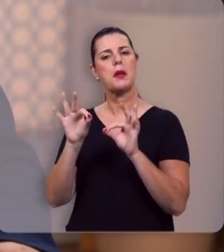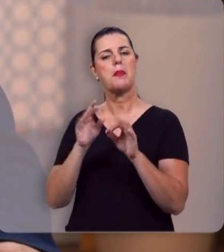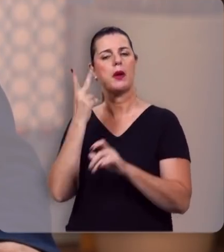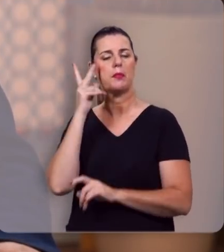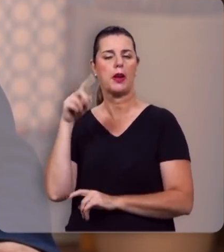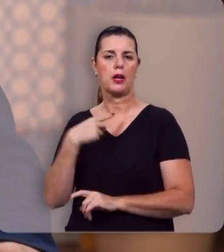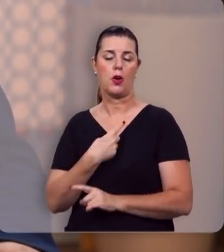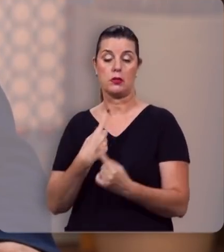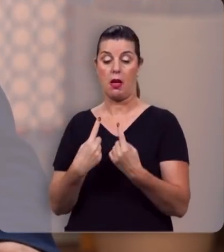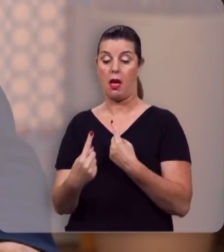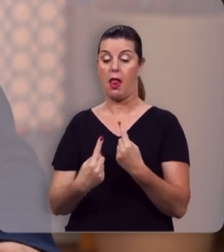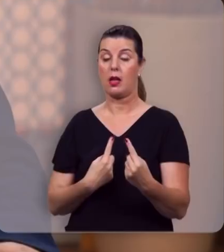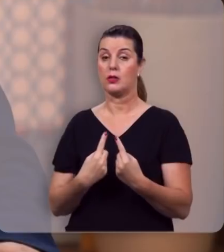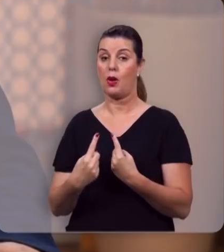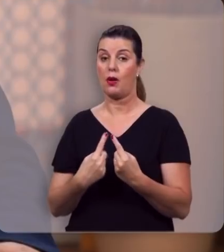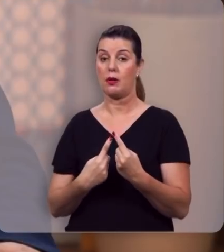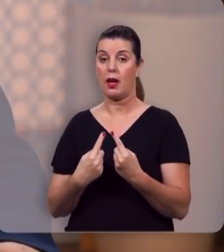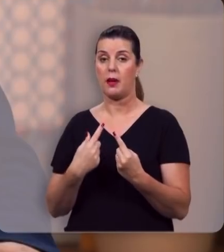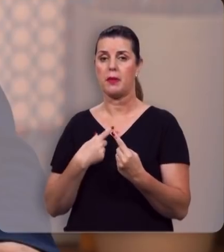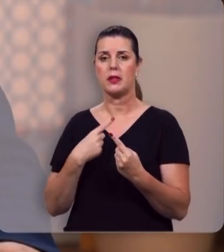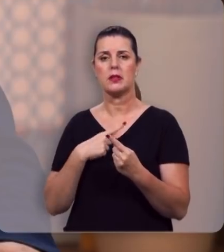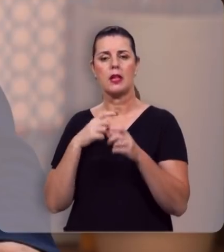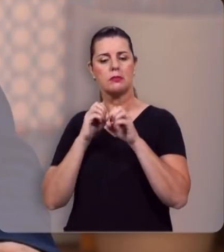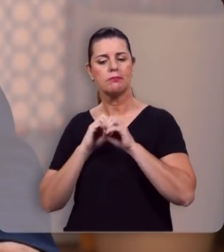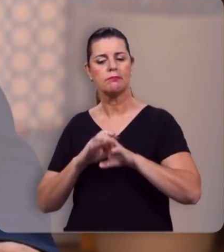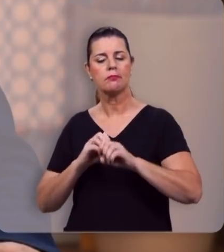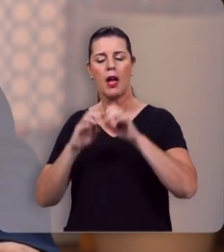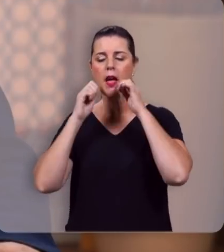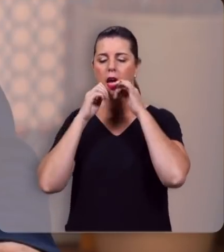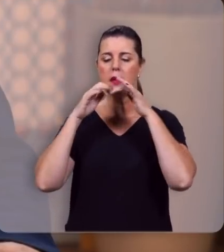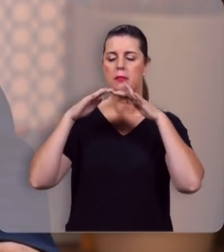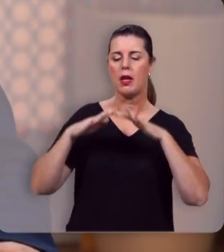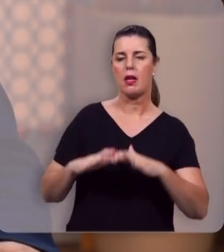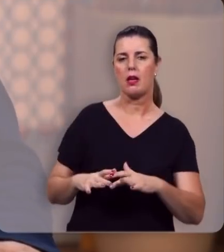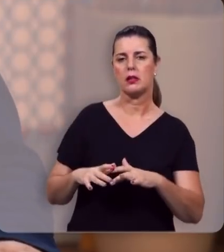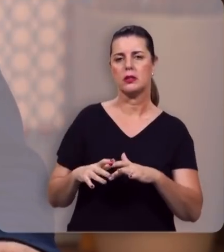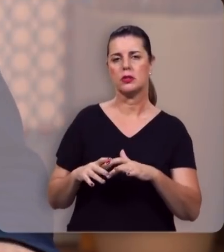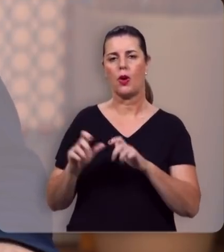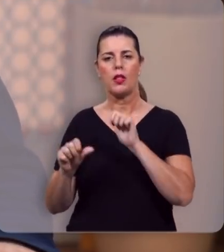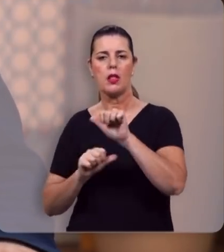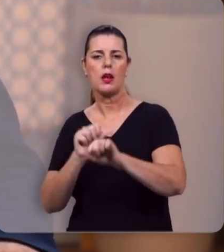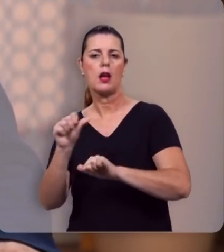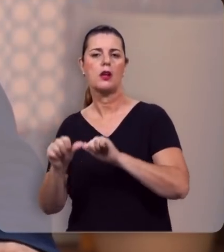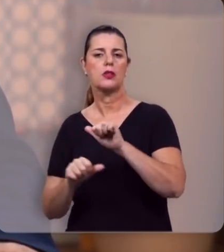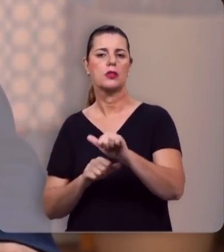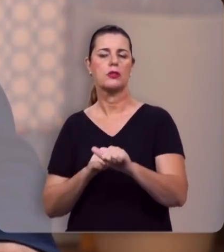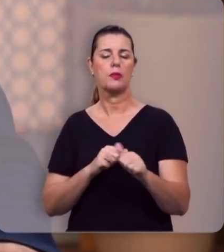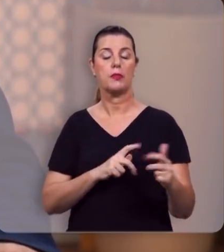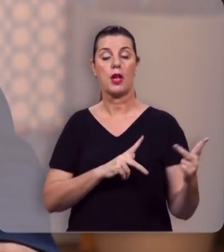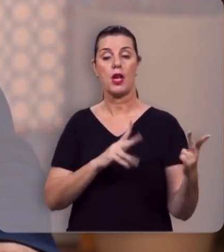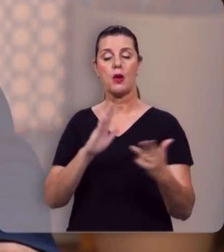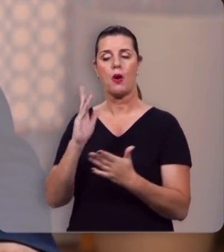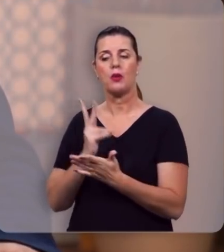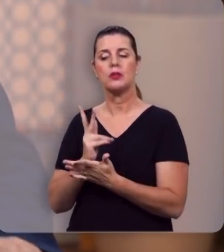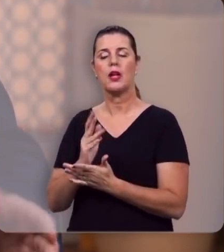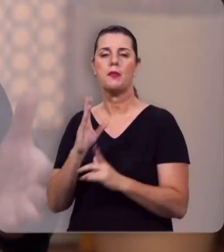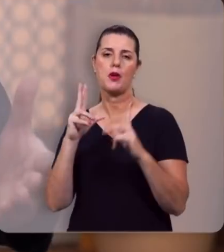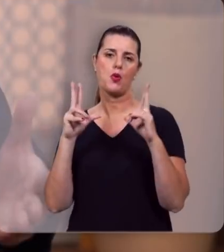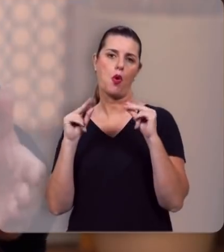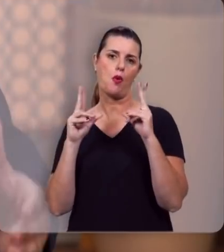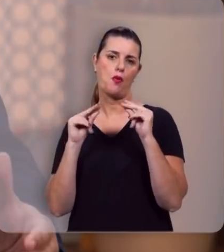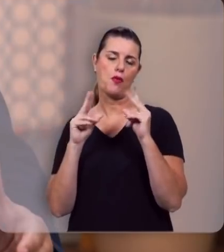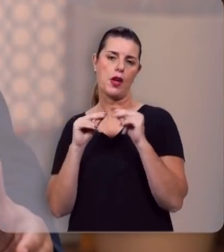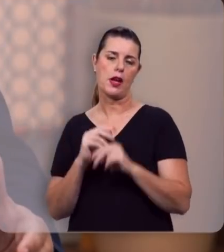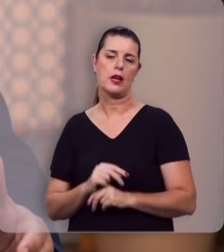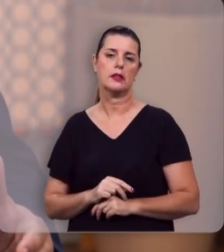para que esse relacionamento seja edificante, abençoador e transformador. E como em todas as nossas conversas, não é